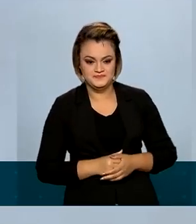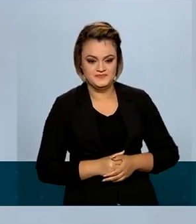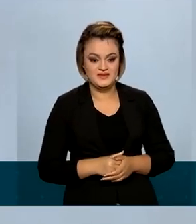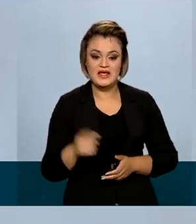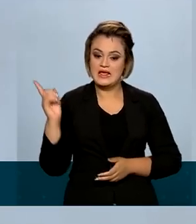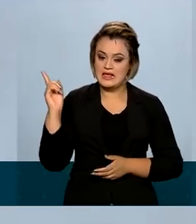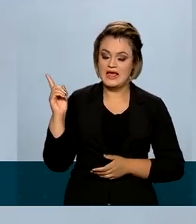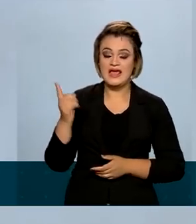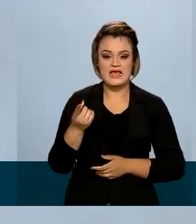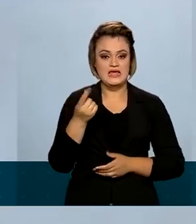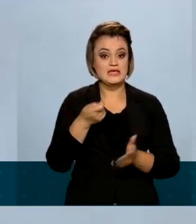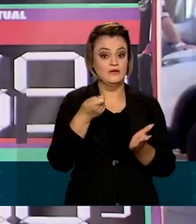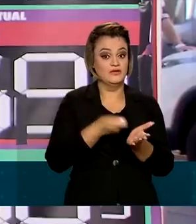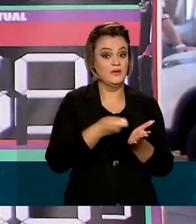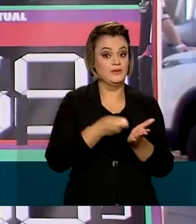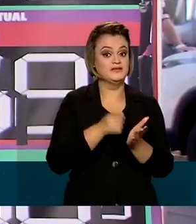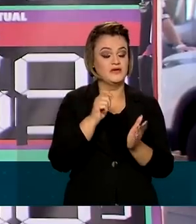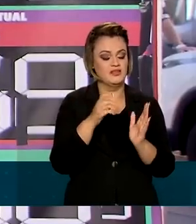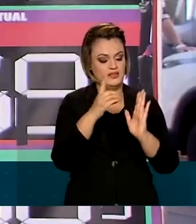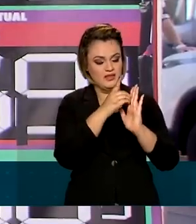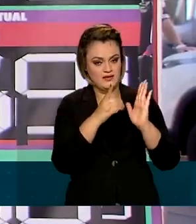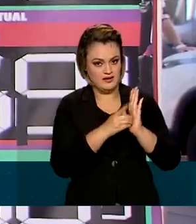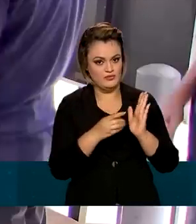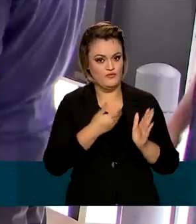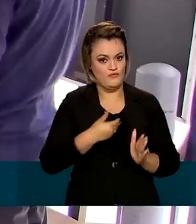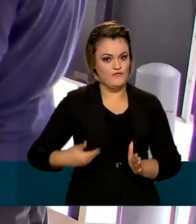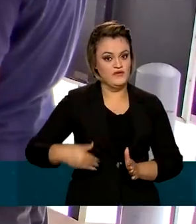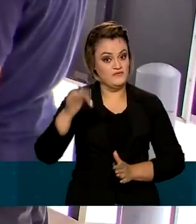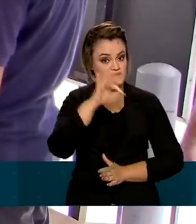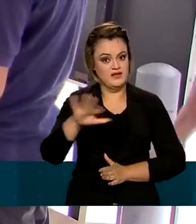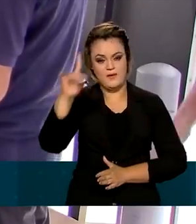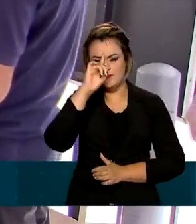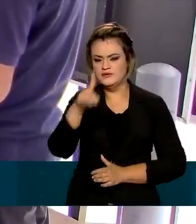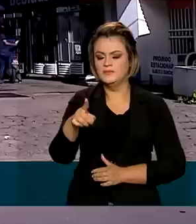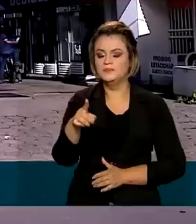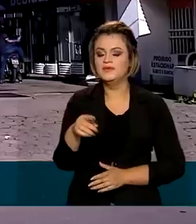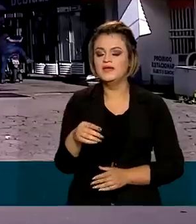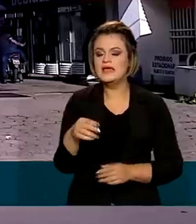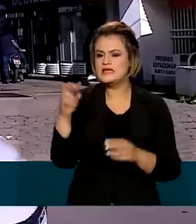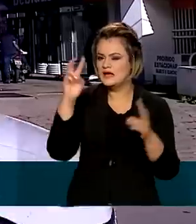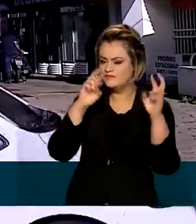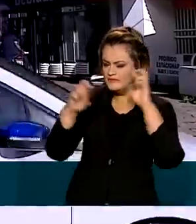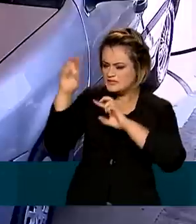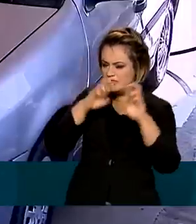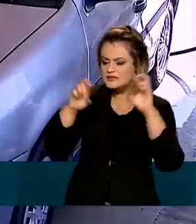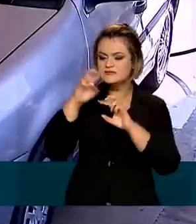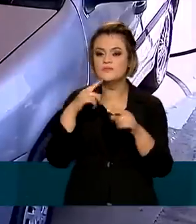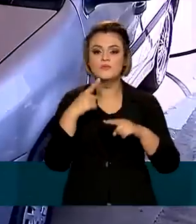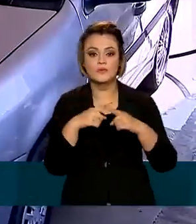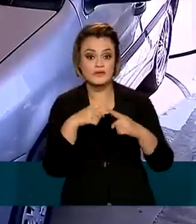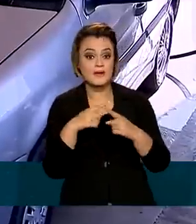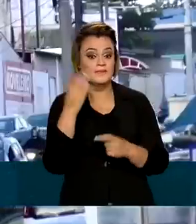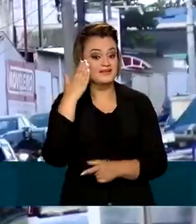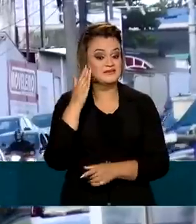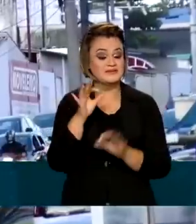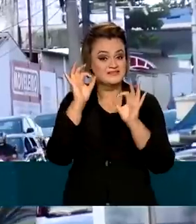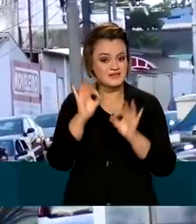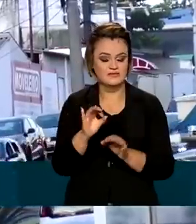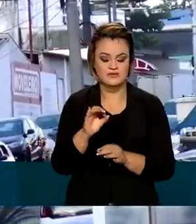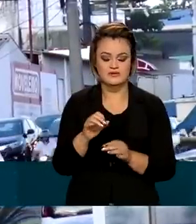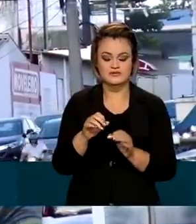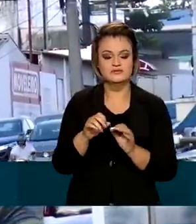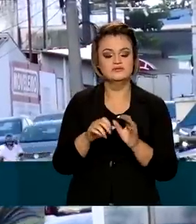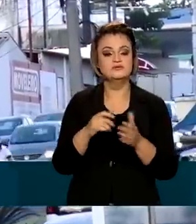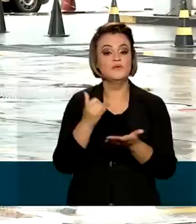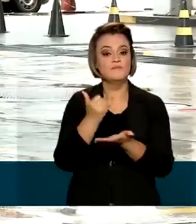Essa exigência está em um decreto do governo federal, né? O objetivo da fiscalização é verificar, né, se a redução do ICMS